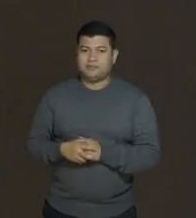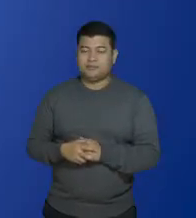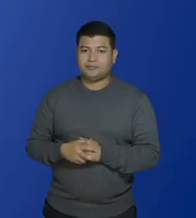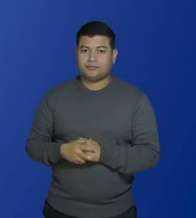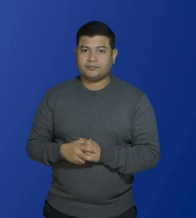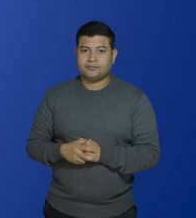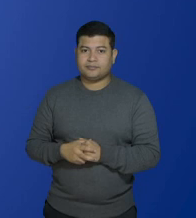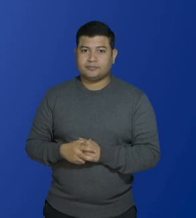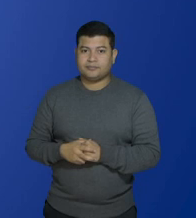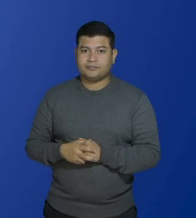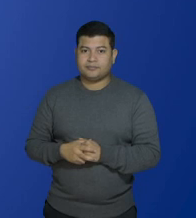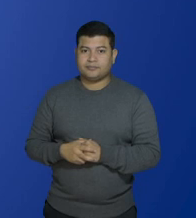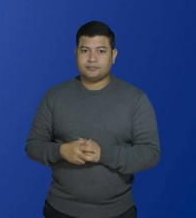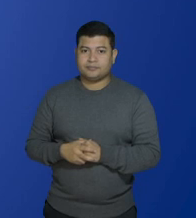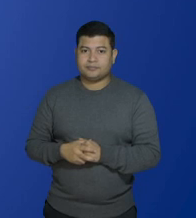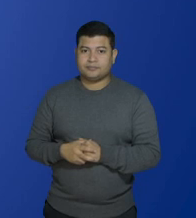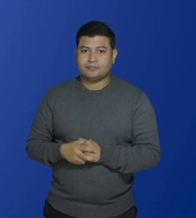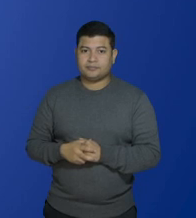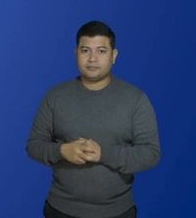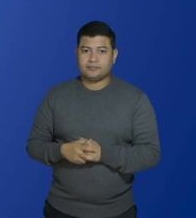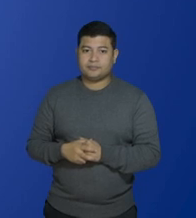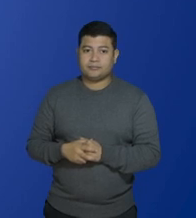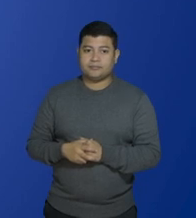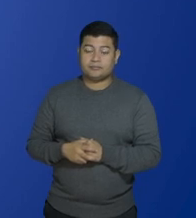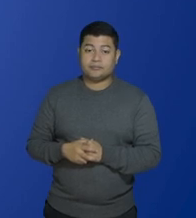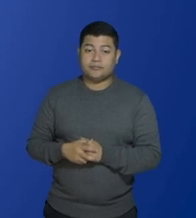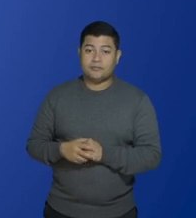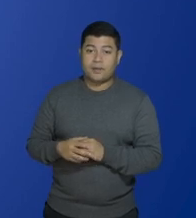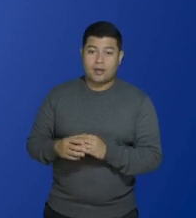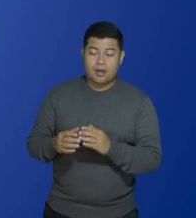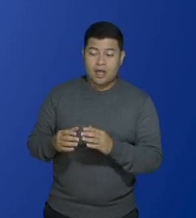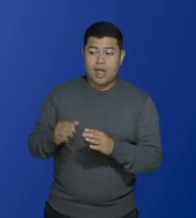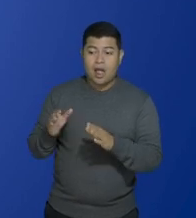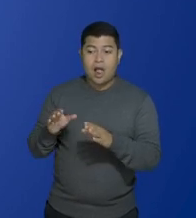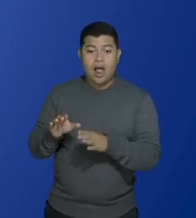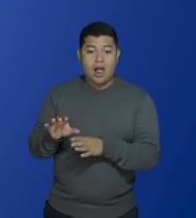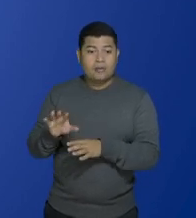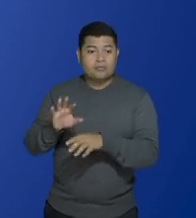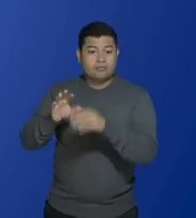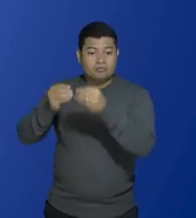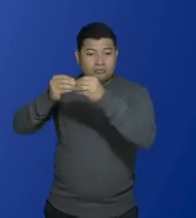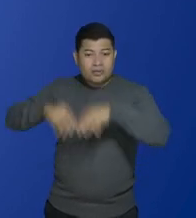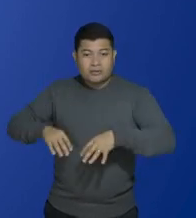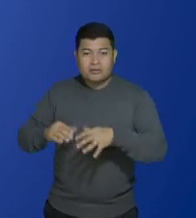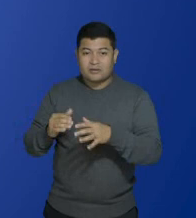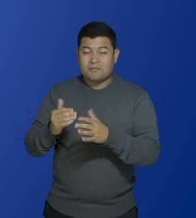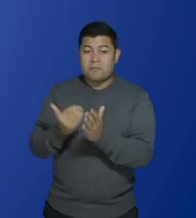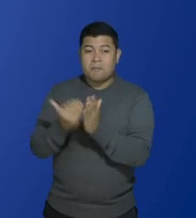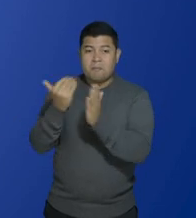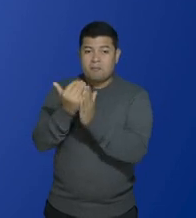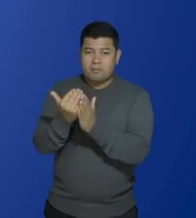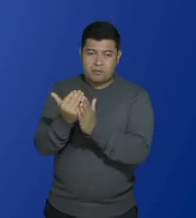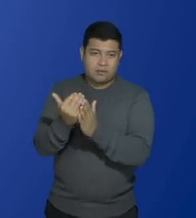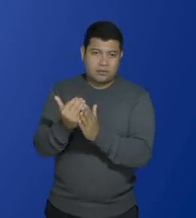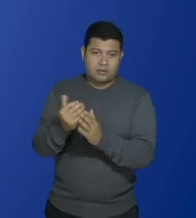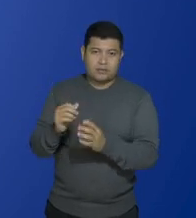A prevalência de TDAH é maior entre indivíduos com transtorno de leitura do que nos controles normais. Tá vendo? As